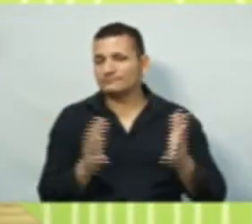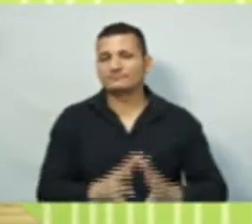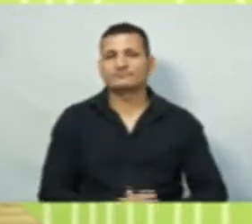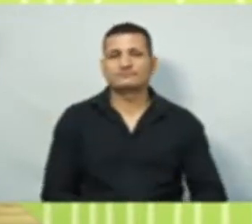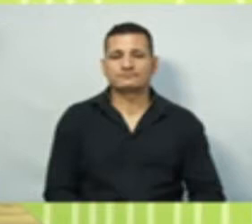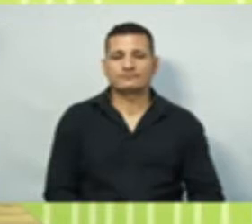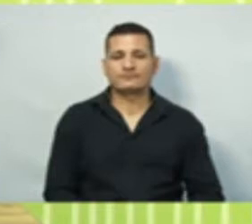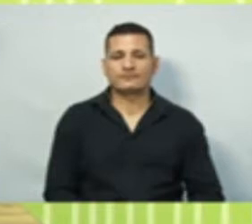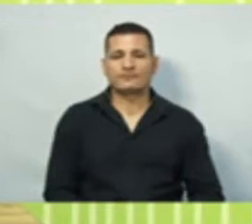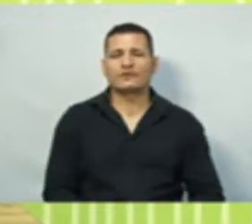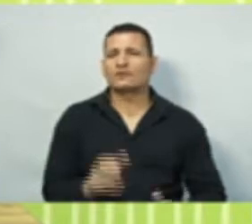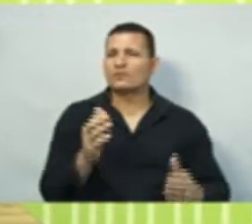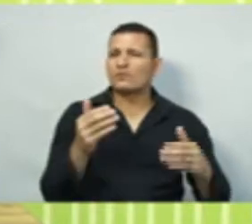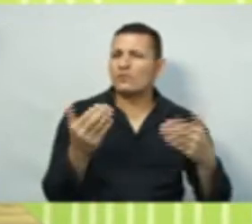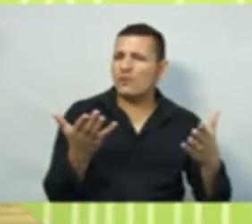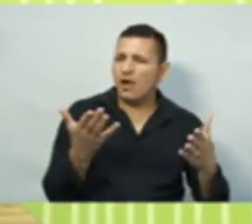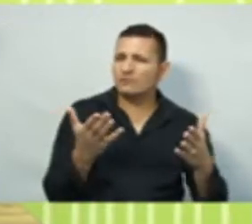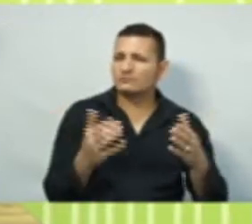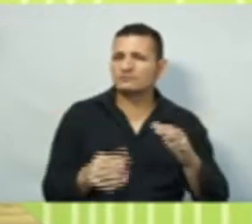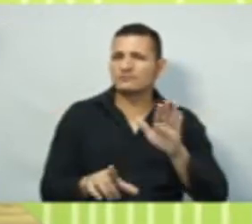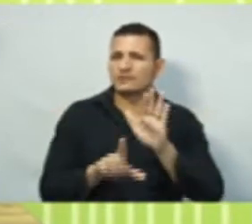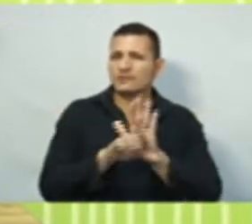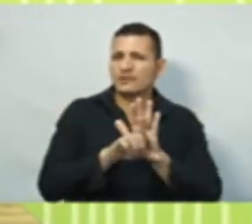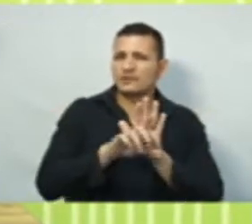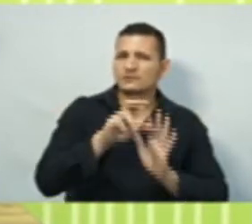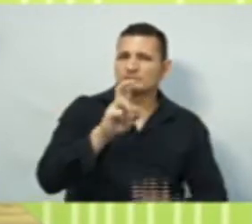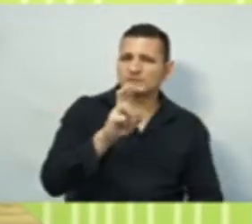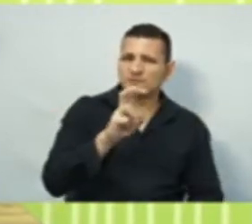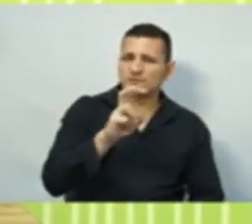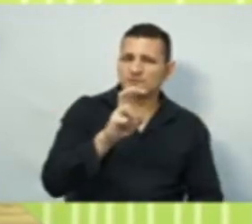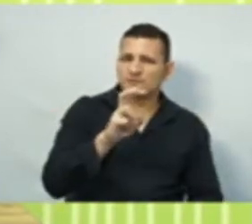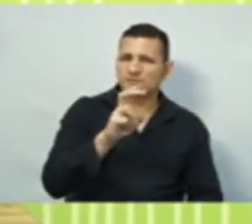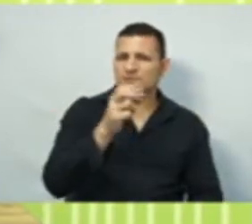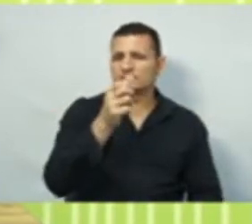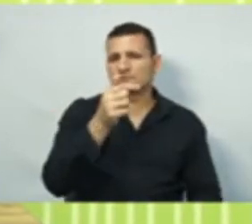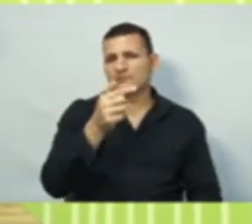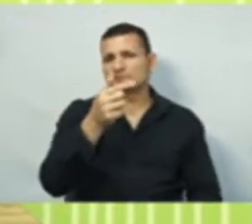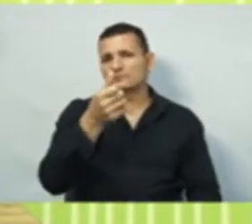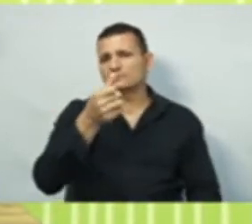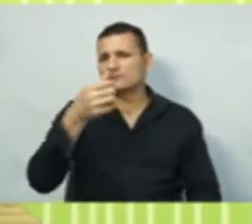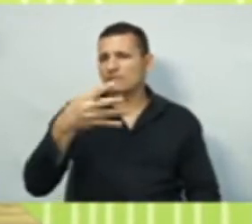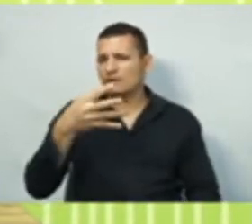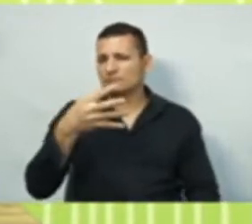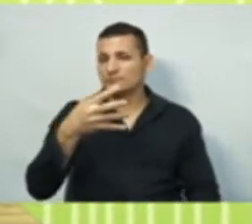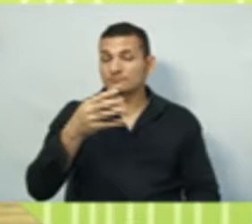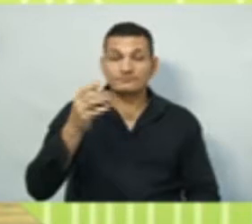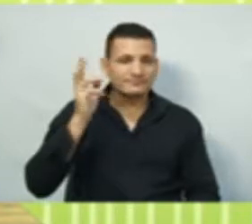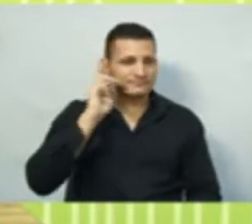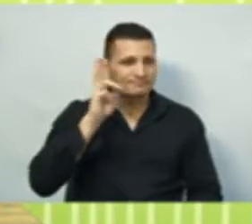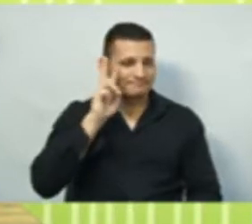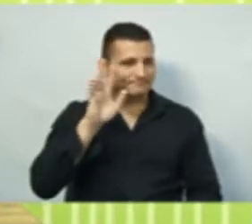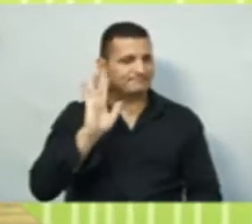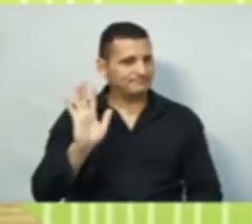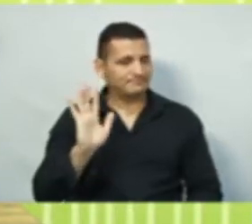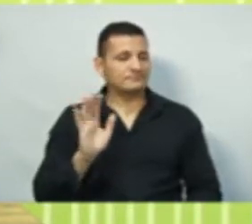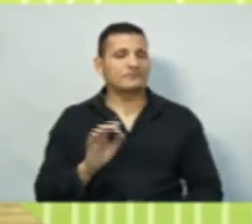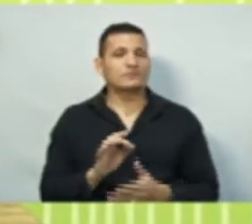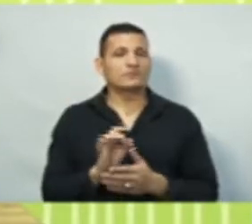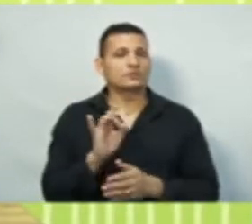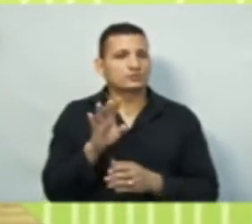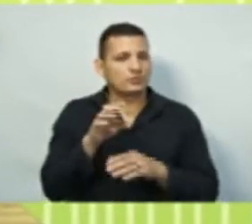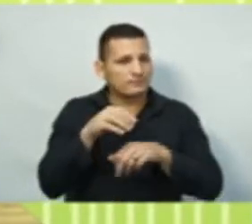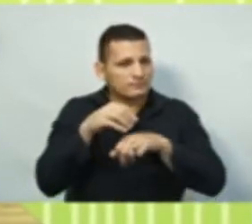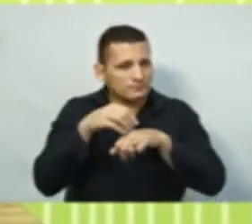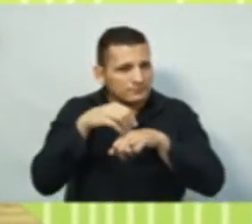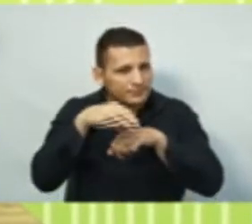Pessoal, qual é a fase da Lei 5.764 de 71? Vamos recapitular primeiro. Vou dar uma dica para